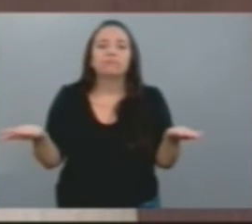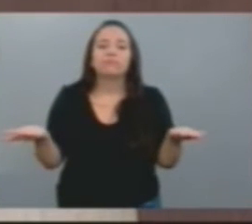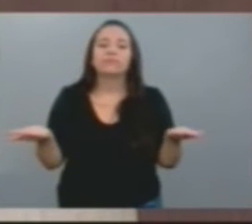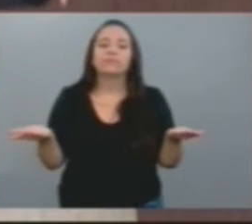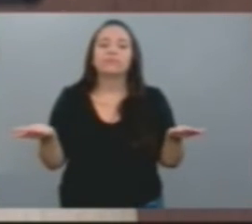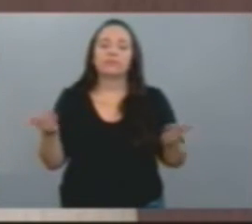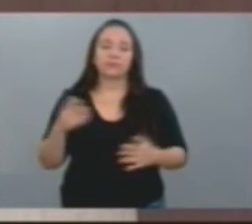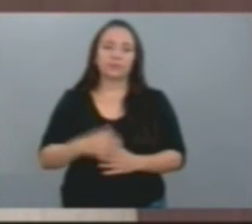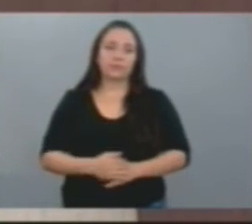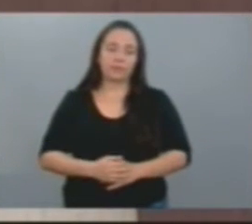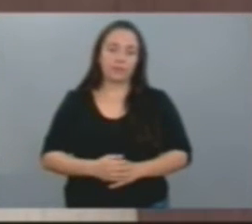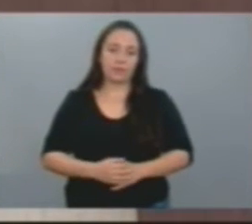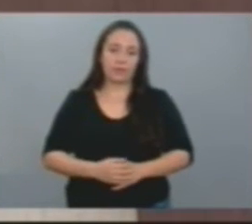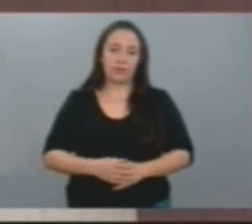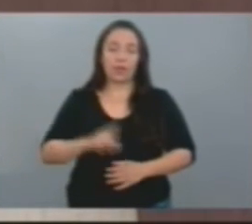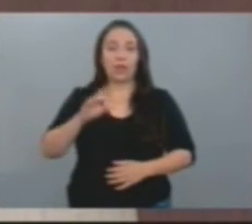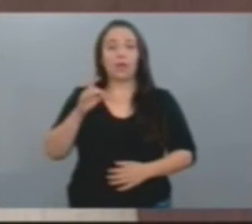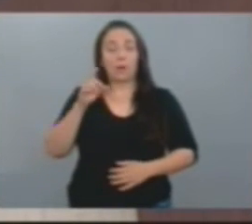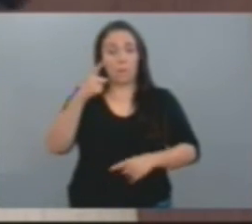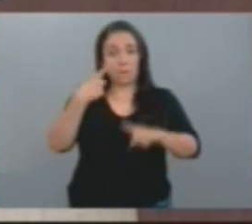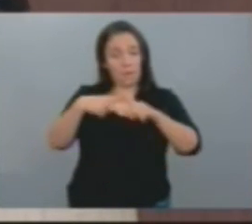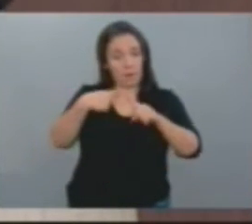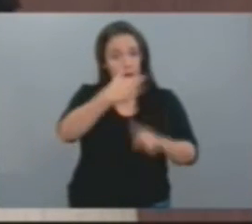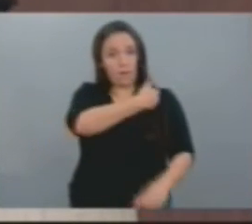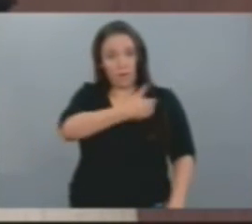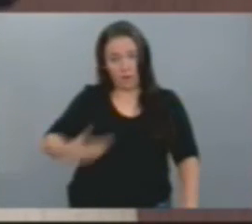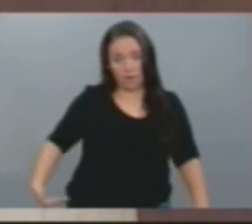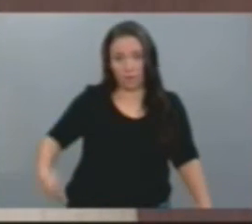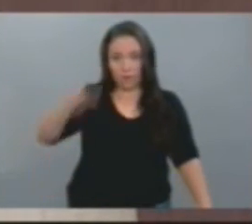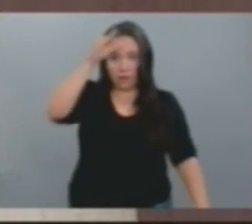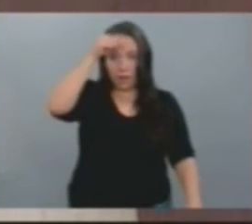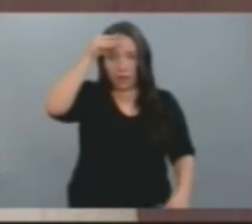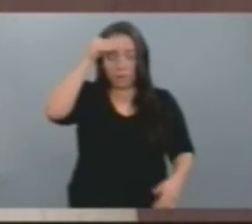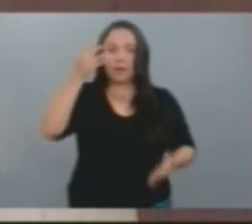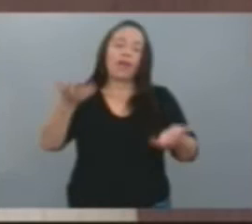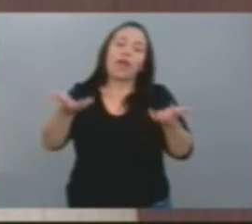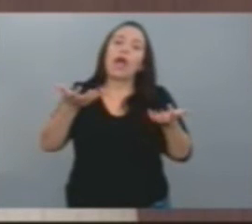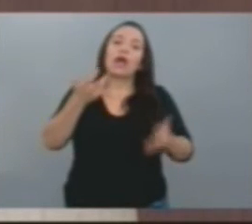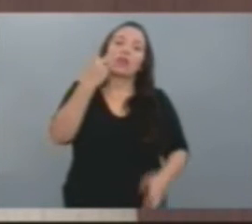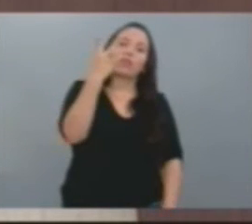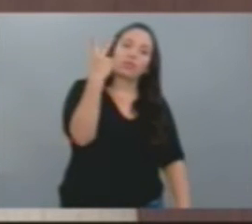ele estabelece que apenas 2%